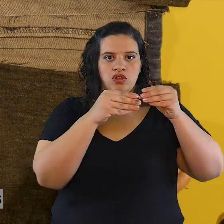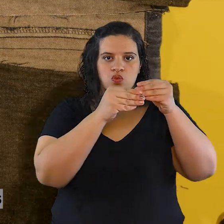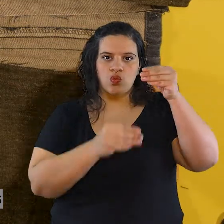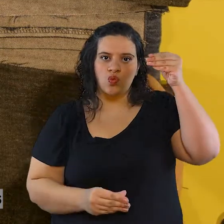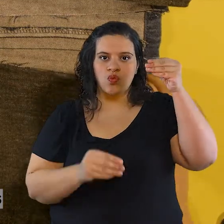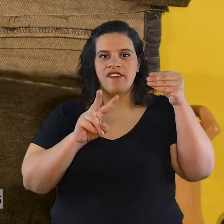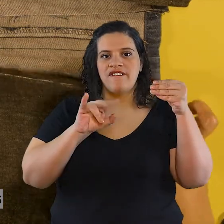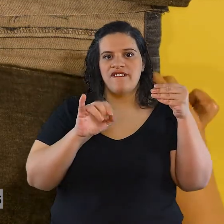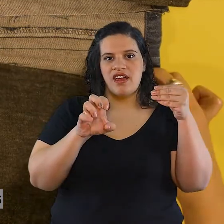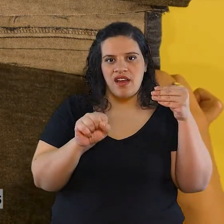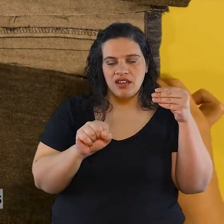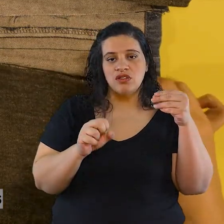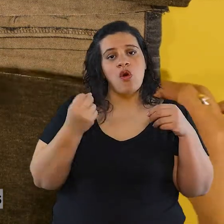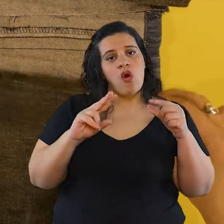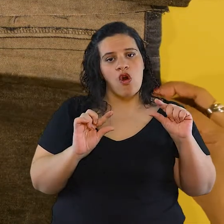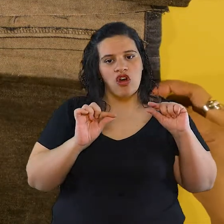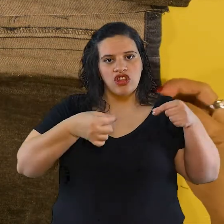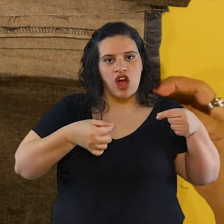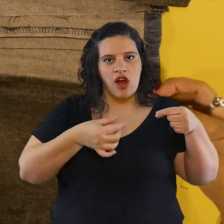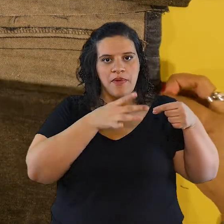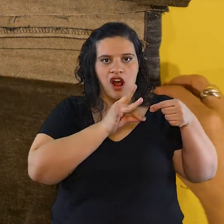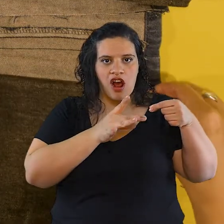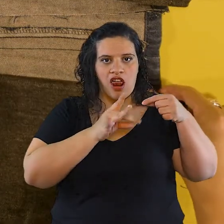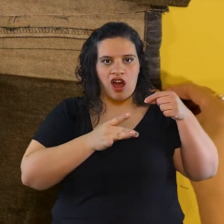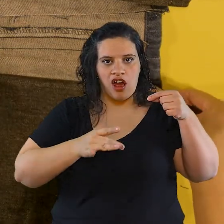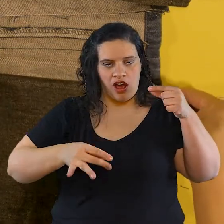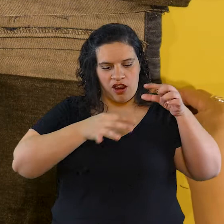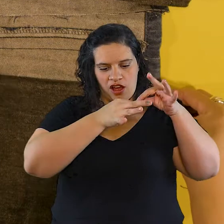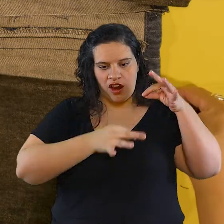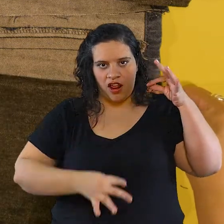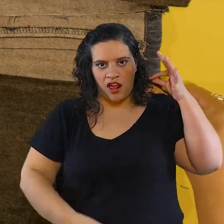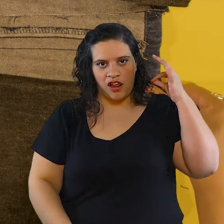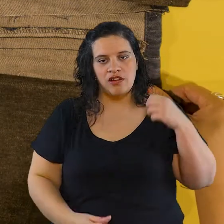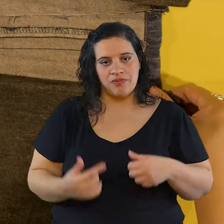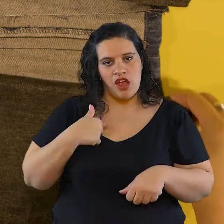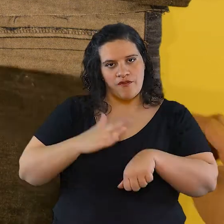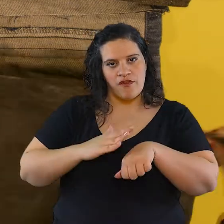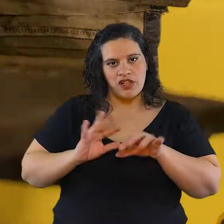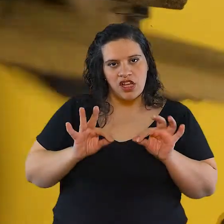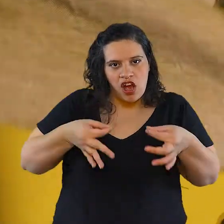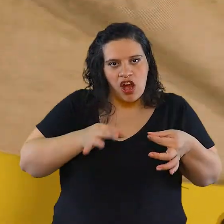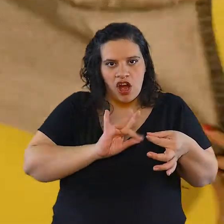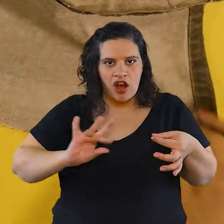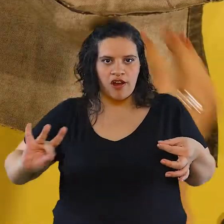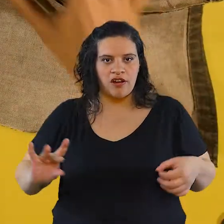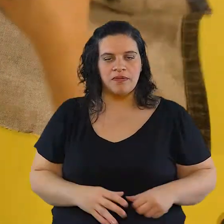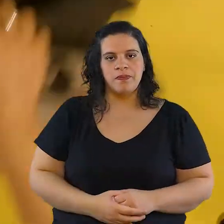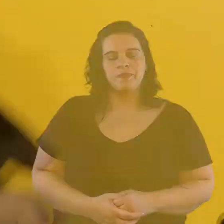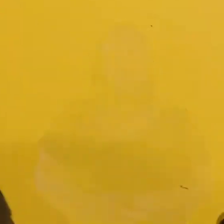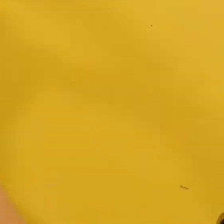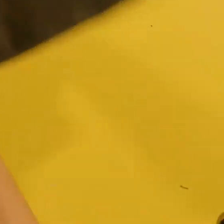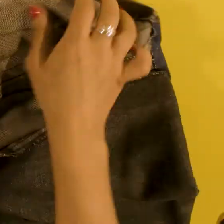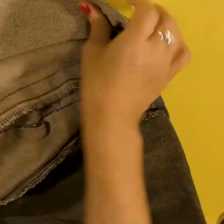ser colocado um viés com jeans, ou simplesmente eu dobro para dentro e também colo. Eu vou fazer isso